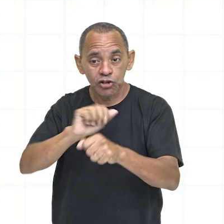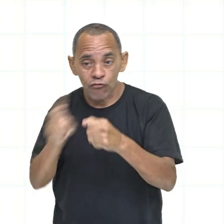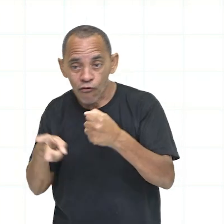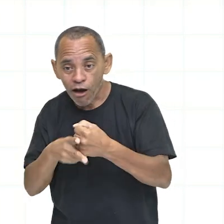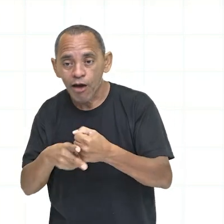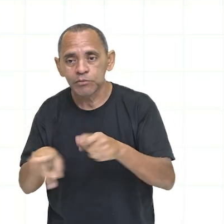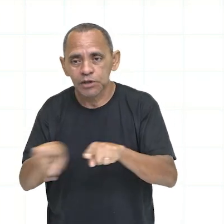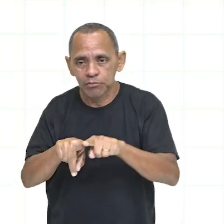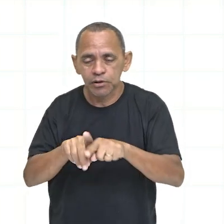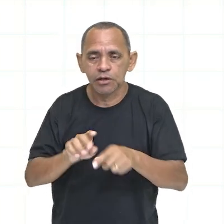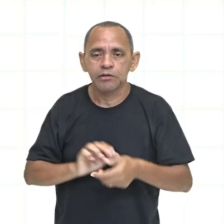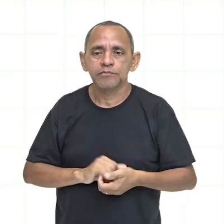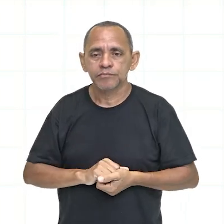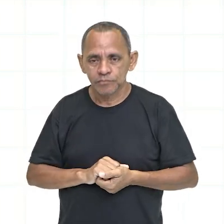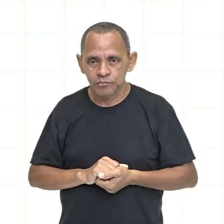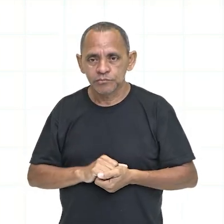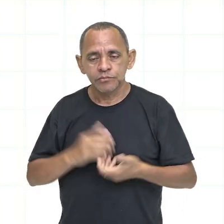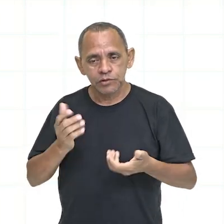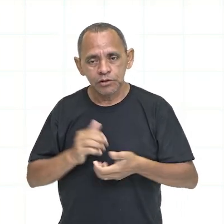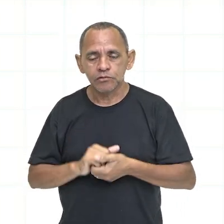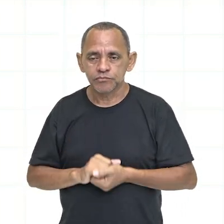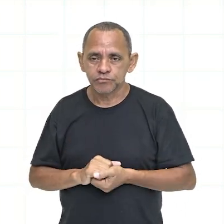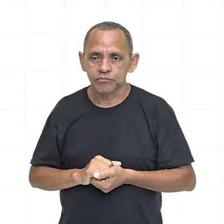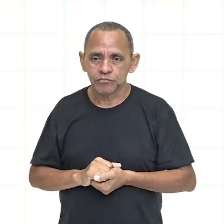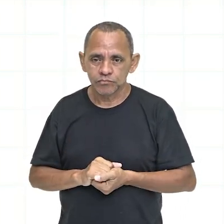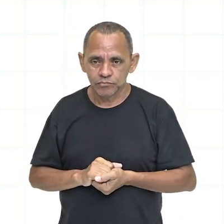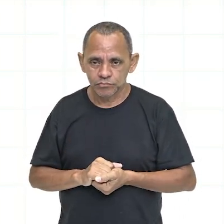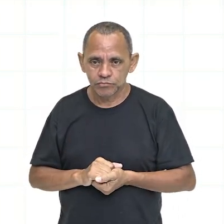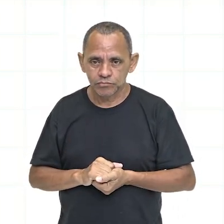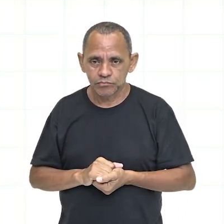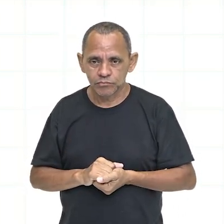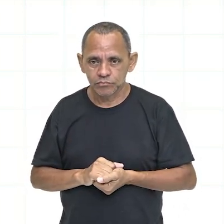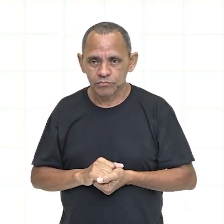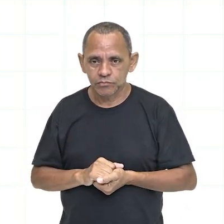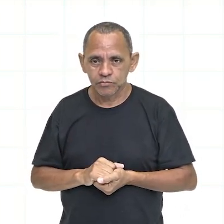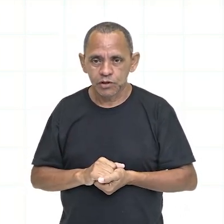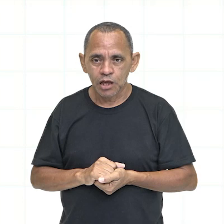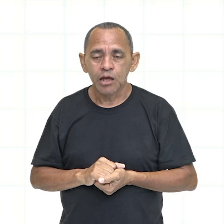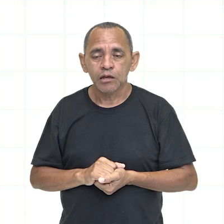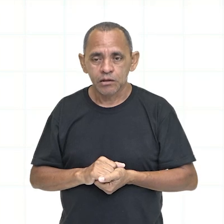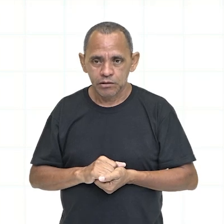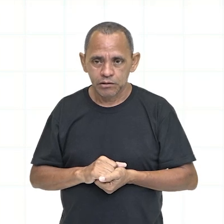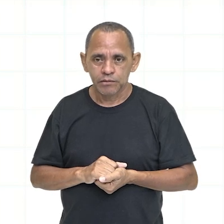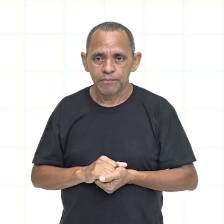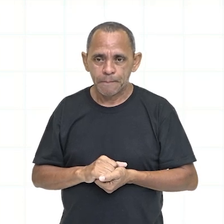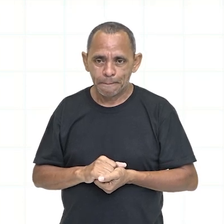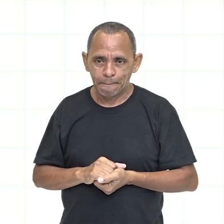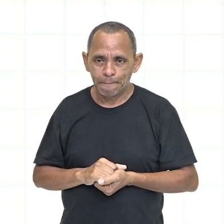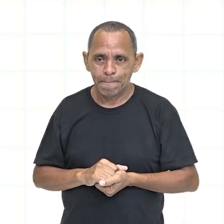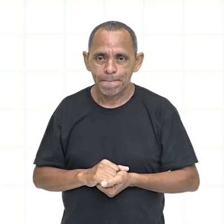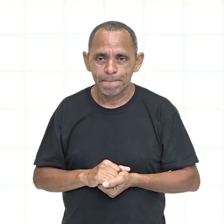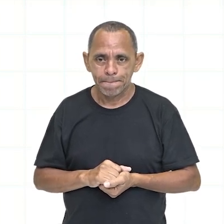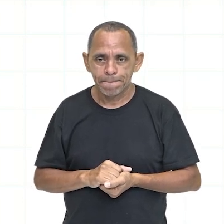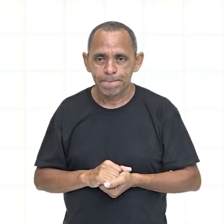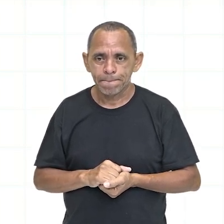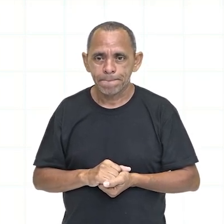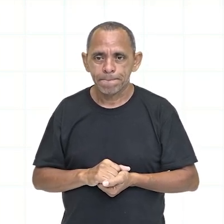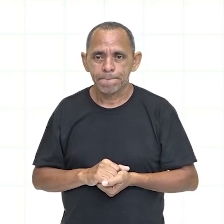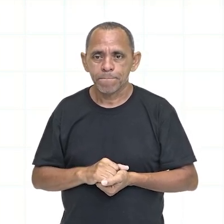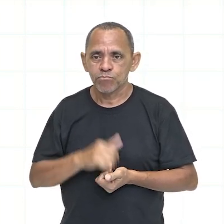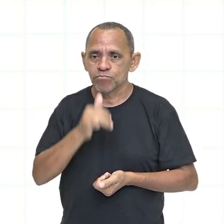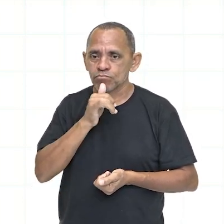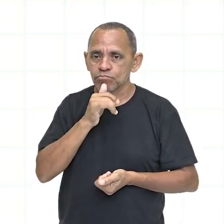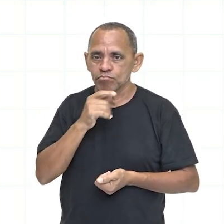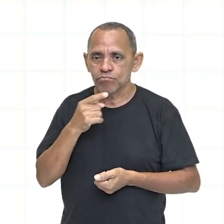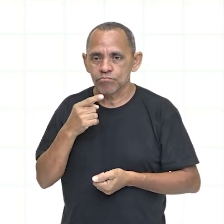inglês fluentemente, ela ganhou um emprego. Então, é um efeito de causa e consequência aqui, tá? 2. The weather